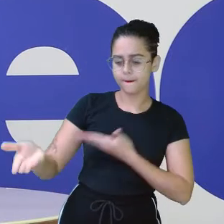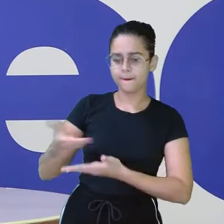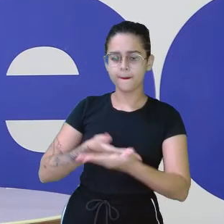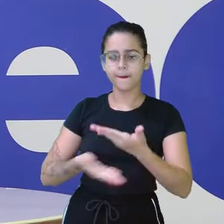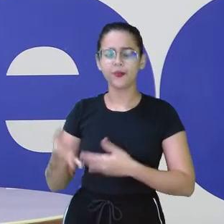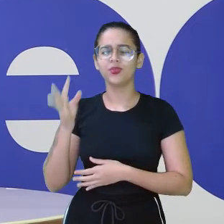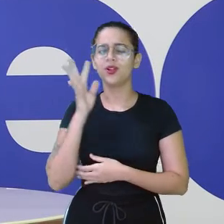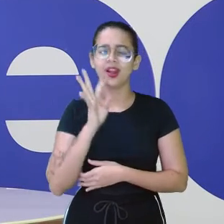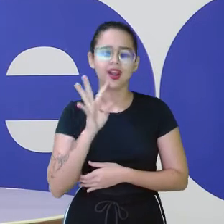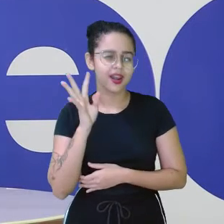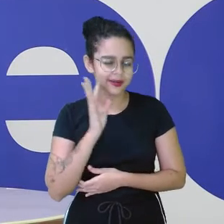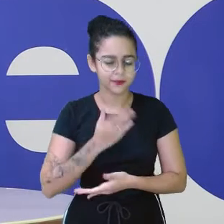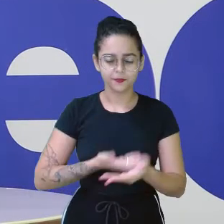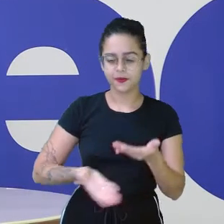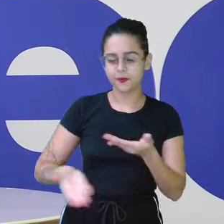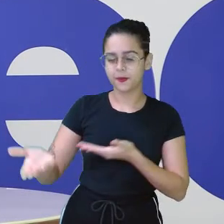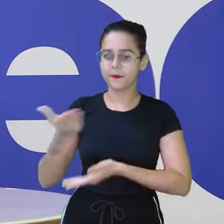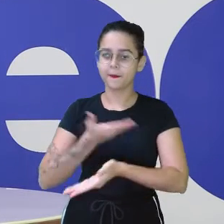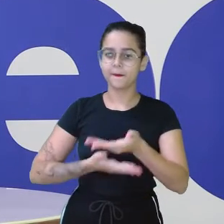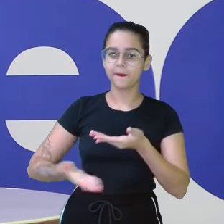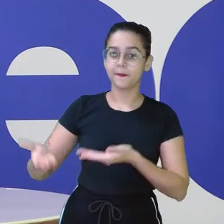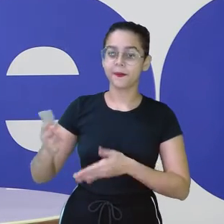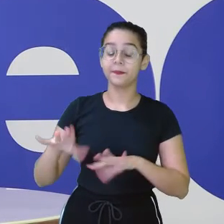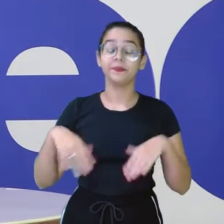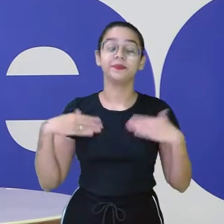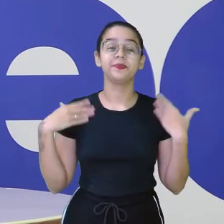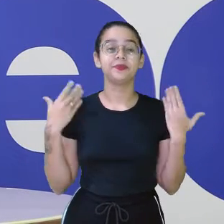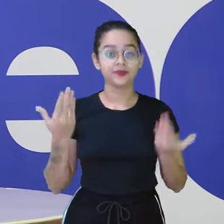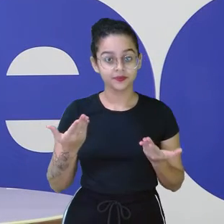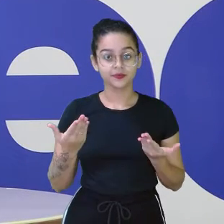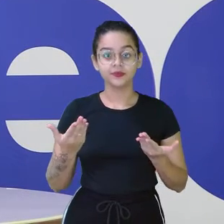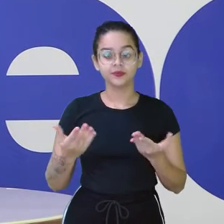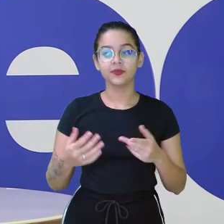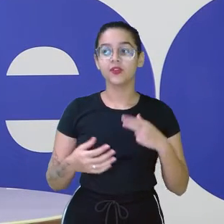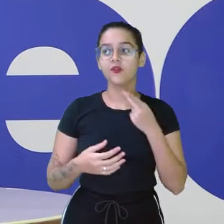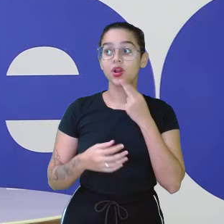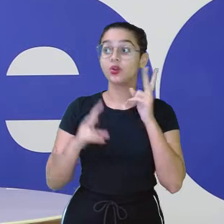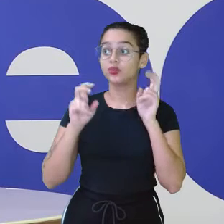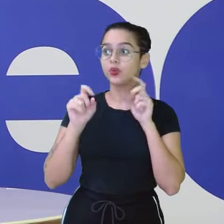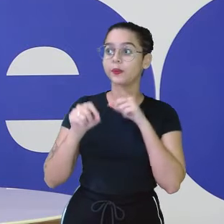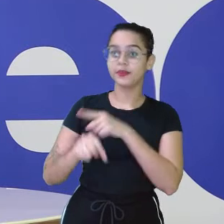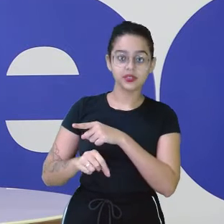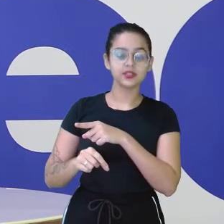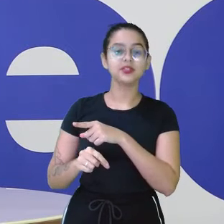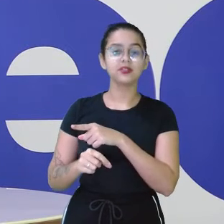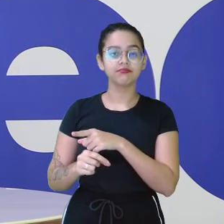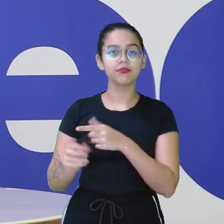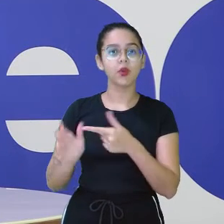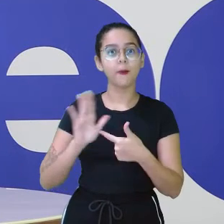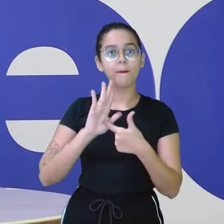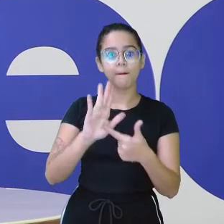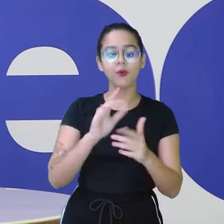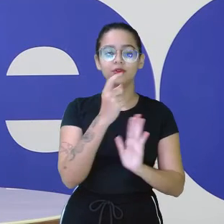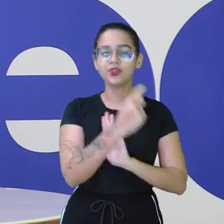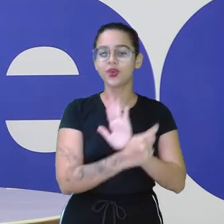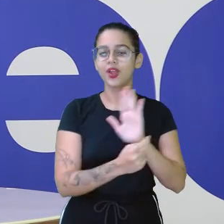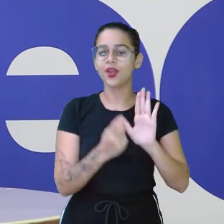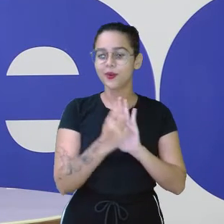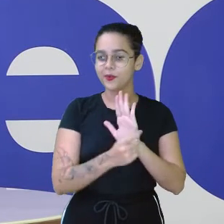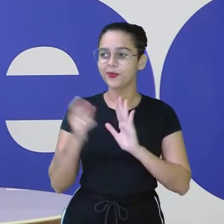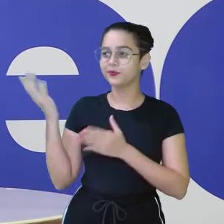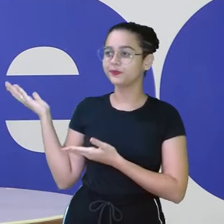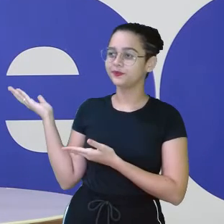né, essa troca, essa interação. Então, já que estamos falando disso, vamos mostrar os QR Codes aí para